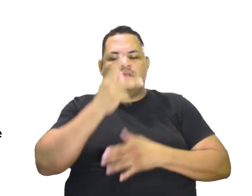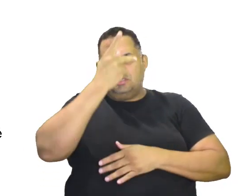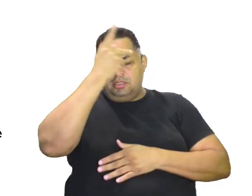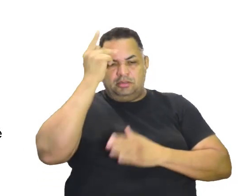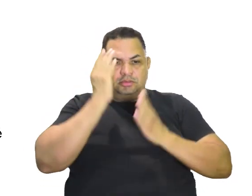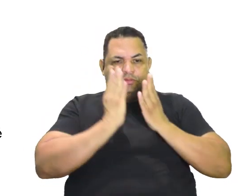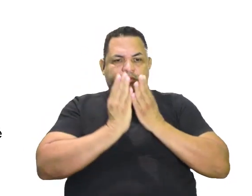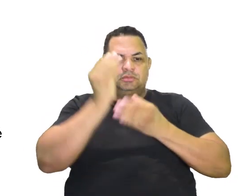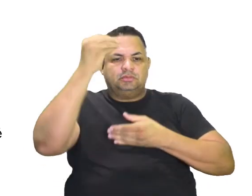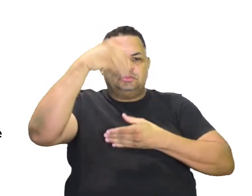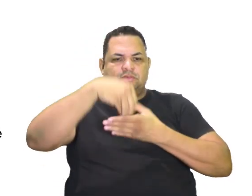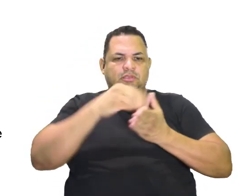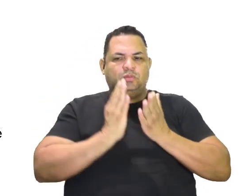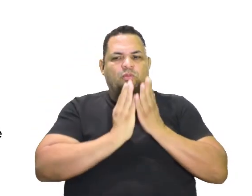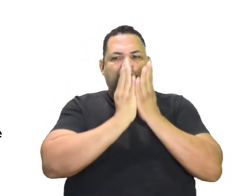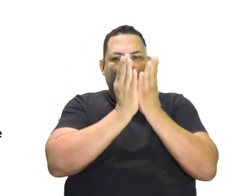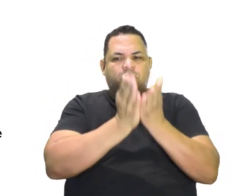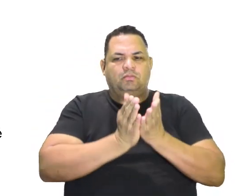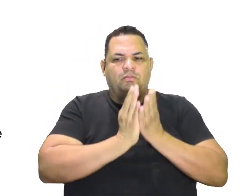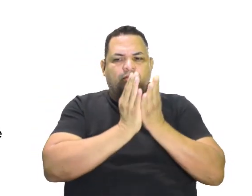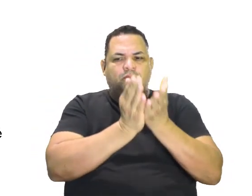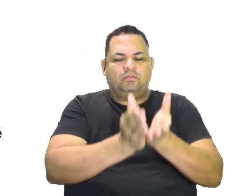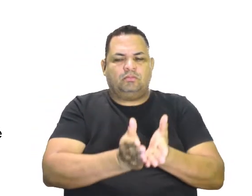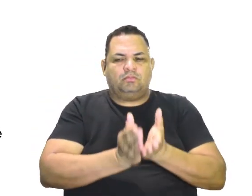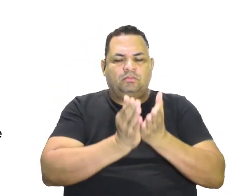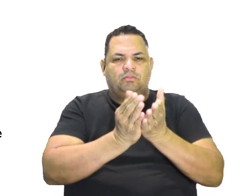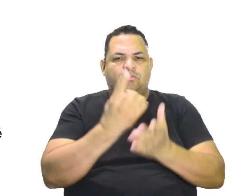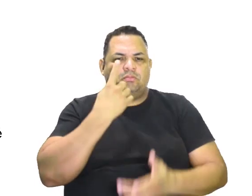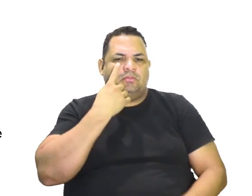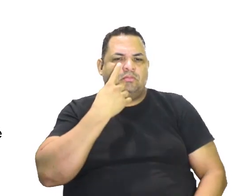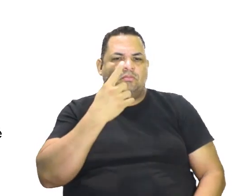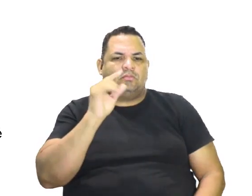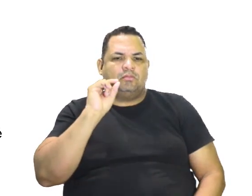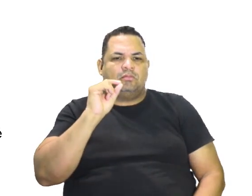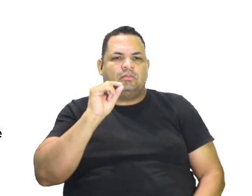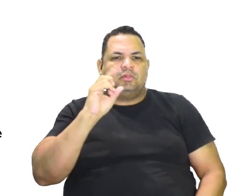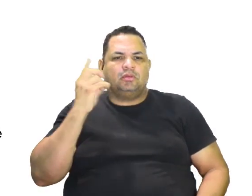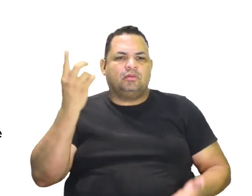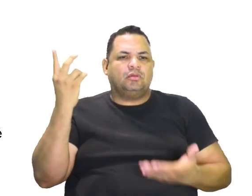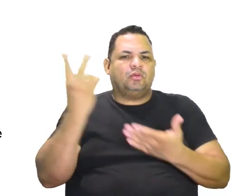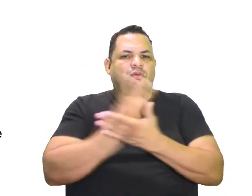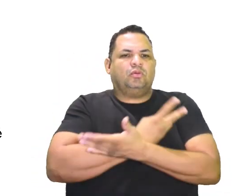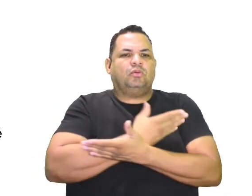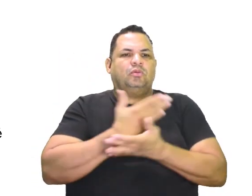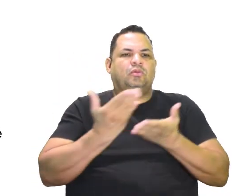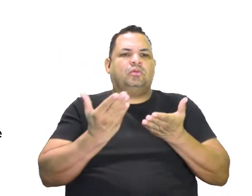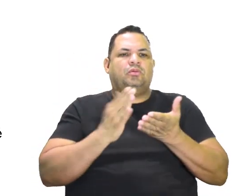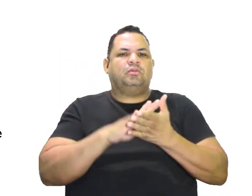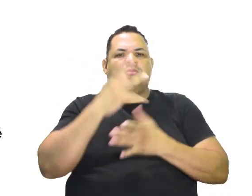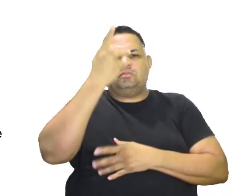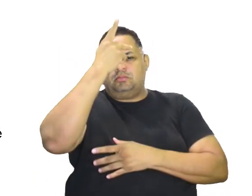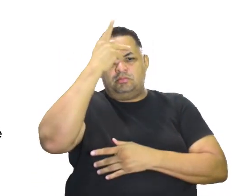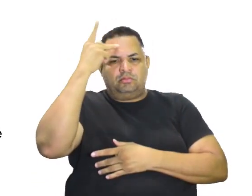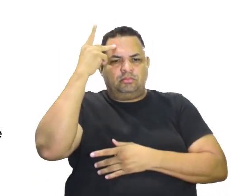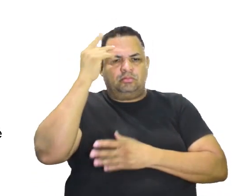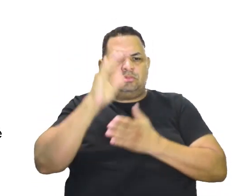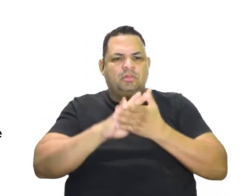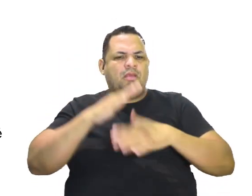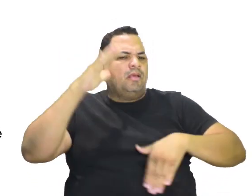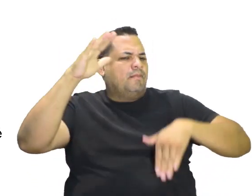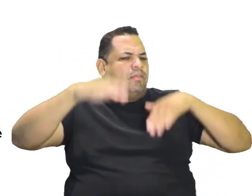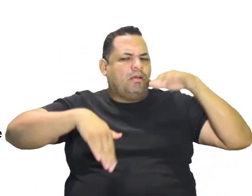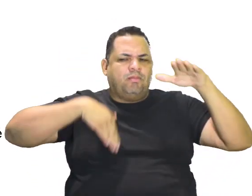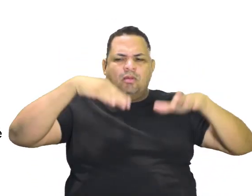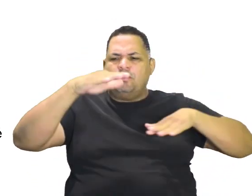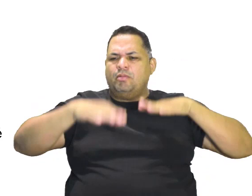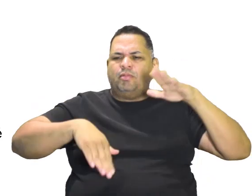navio correm para ver a coisa assim assombrosa, aquela pessoa nadando,